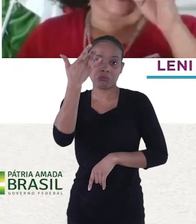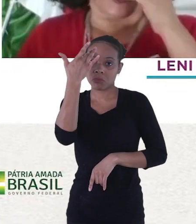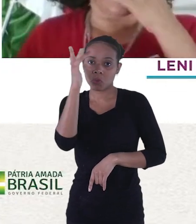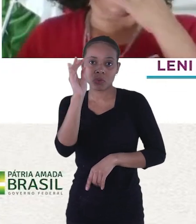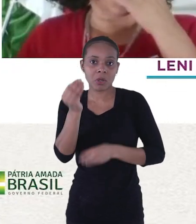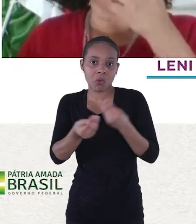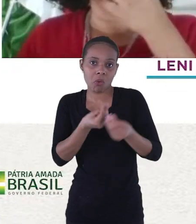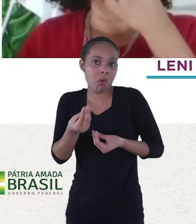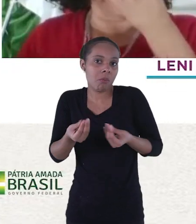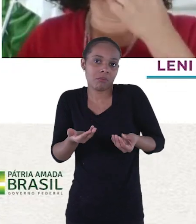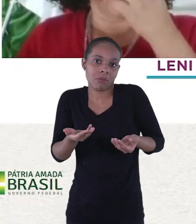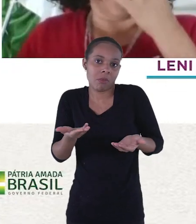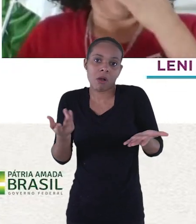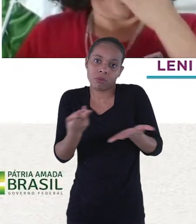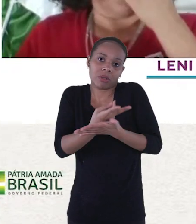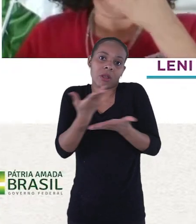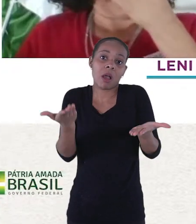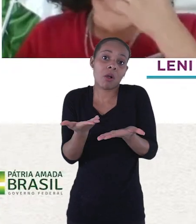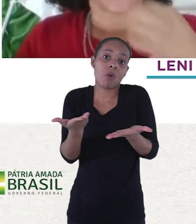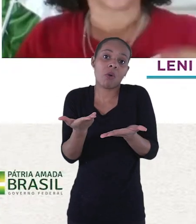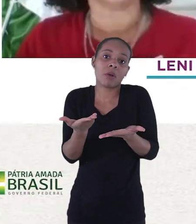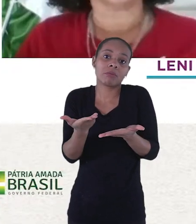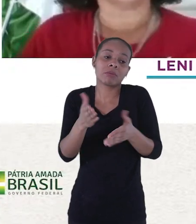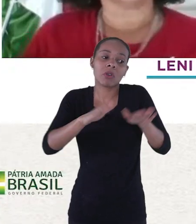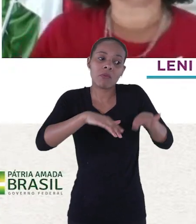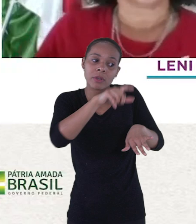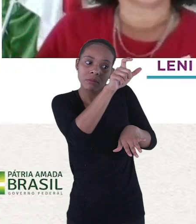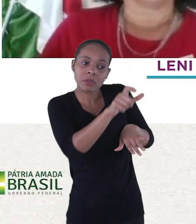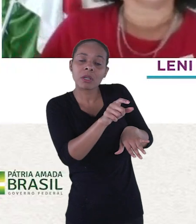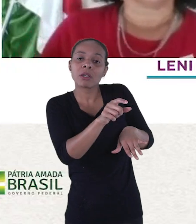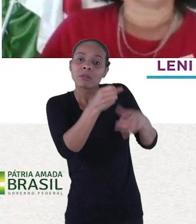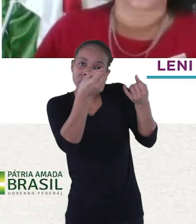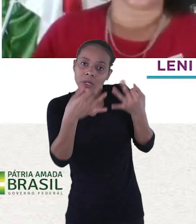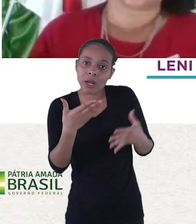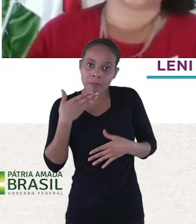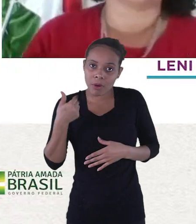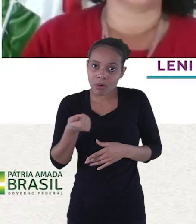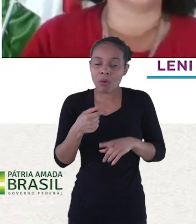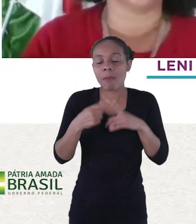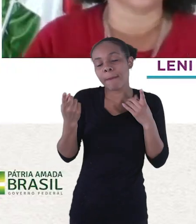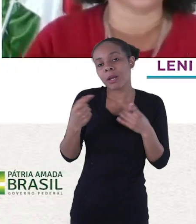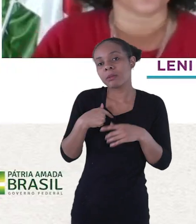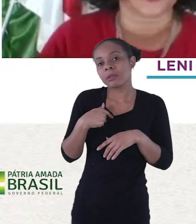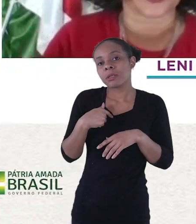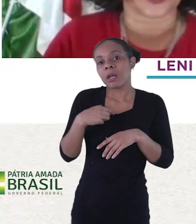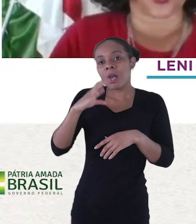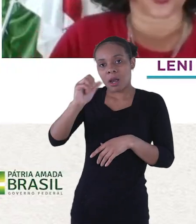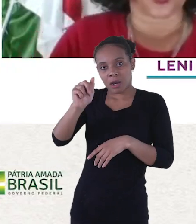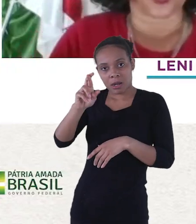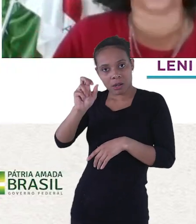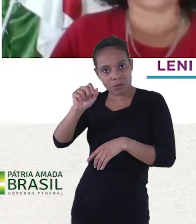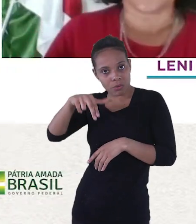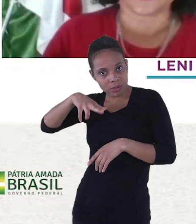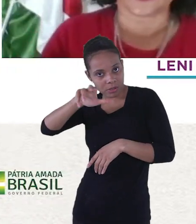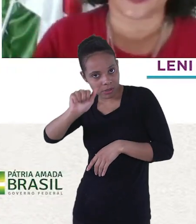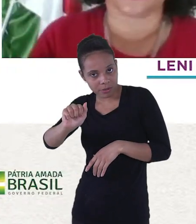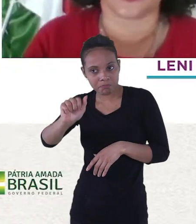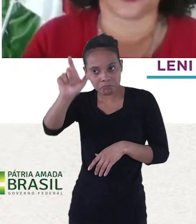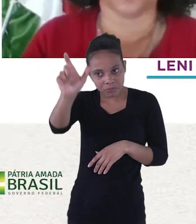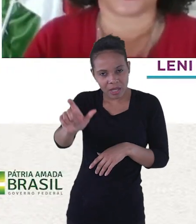possa explicar isso melhor. Mas eu acho que a Carolina hoje, a visibilidade que ela tem como